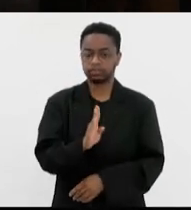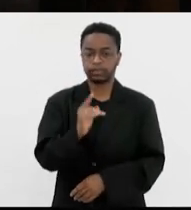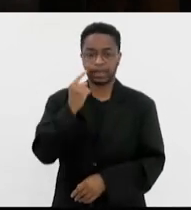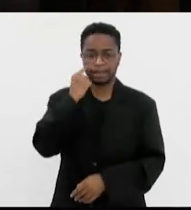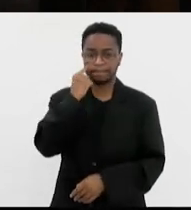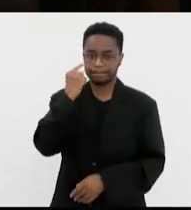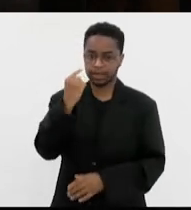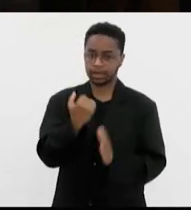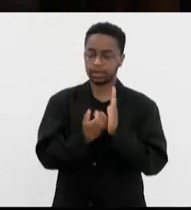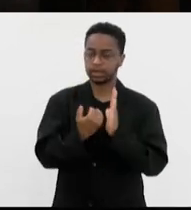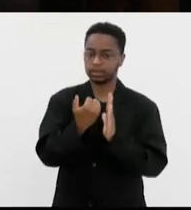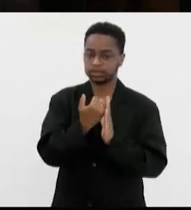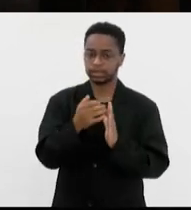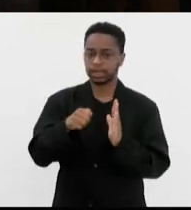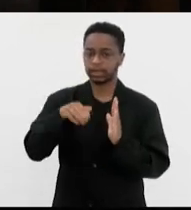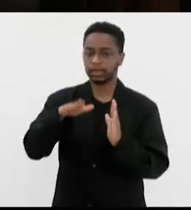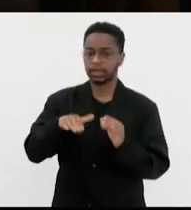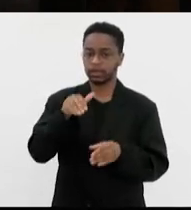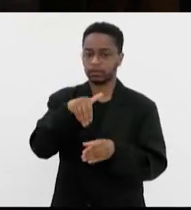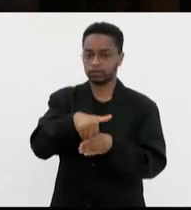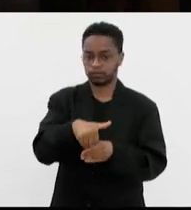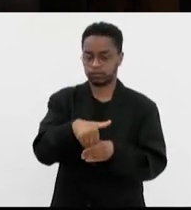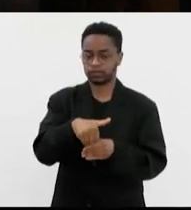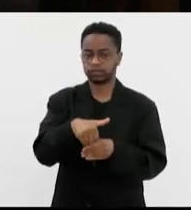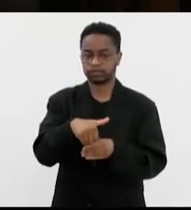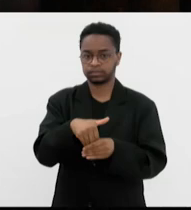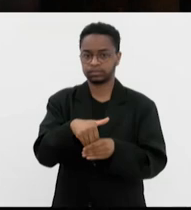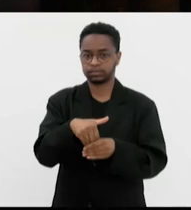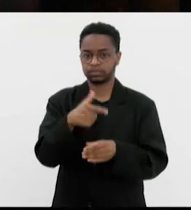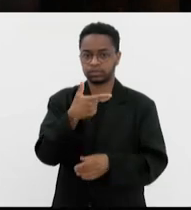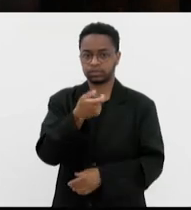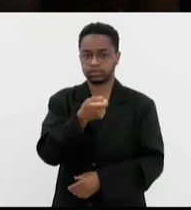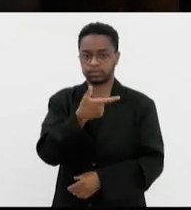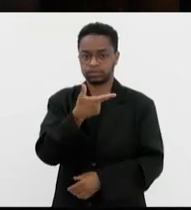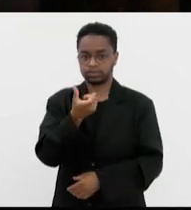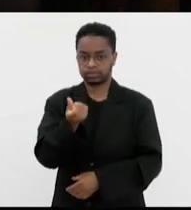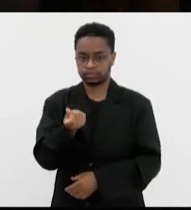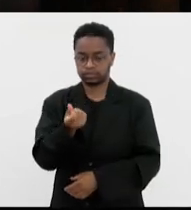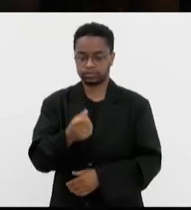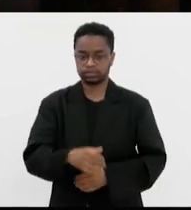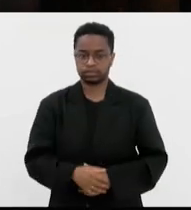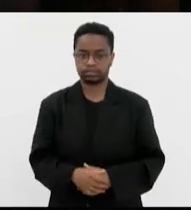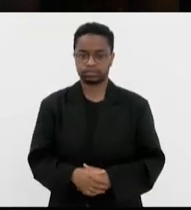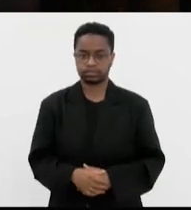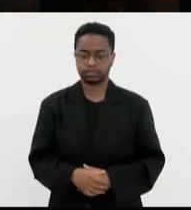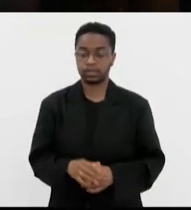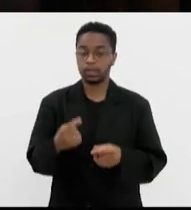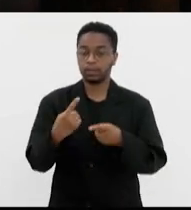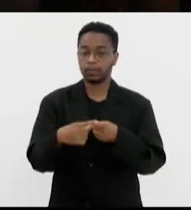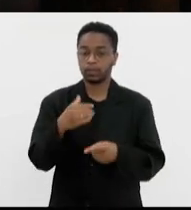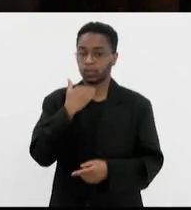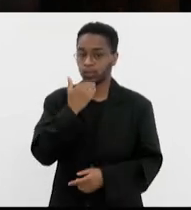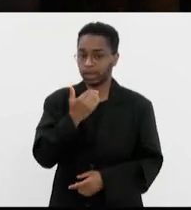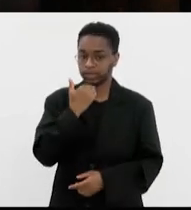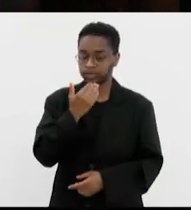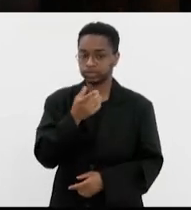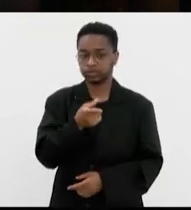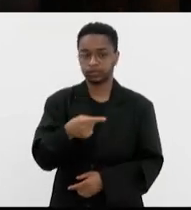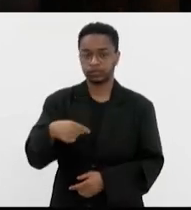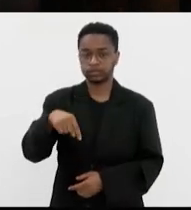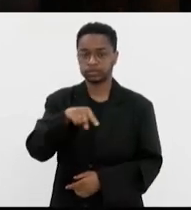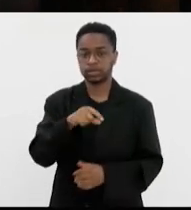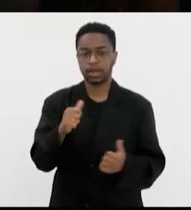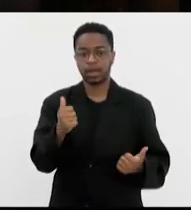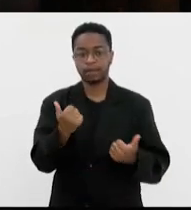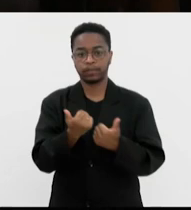pense bastante em quem irá votar em 2026. pois não adianta nada você